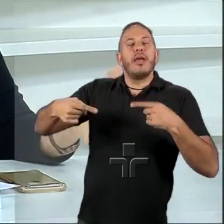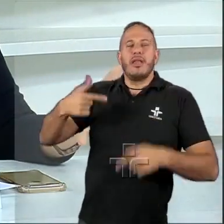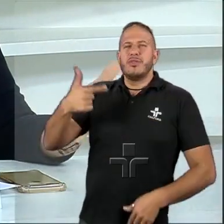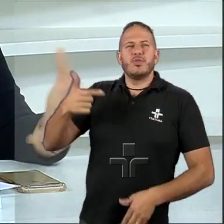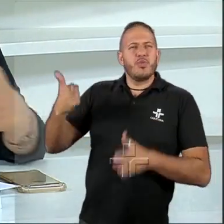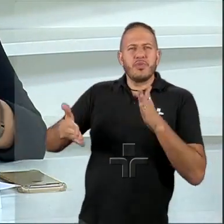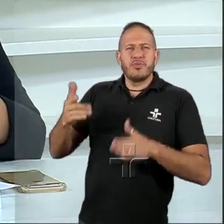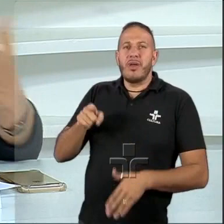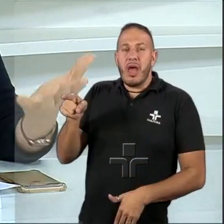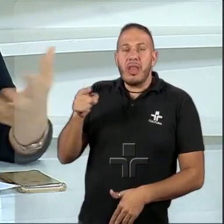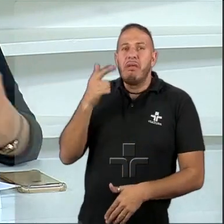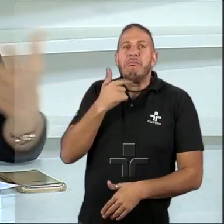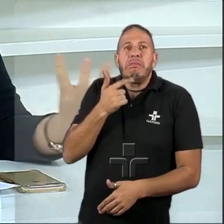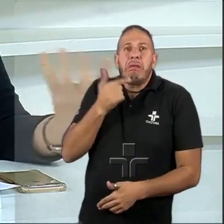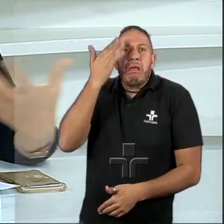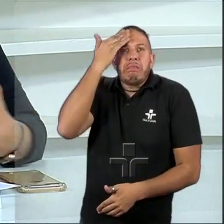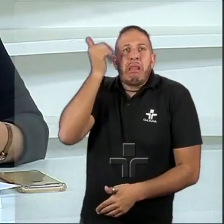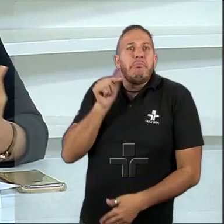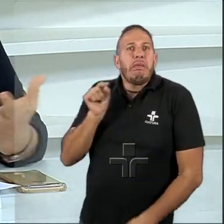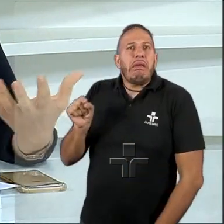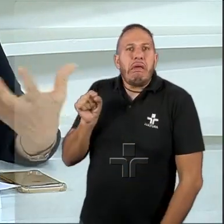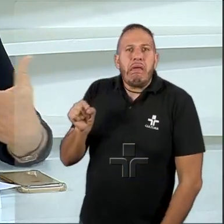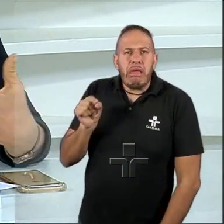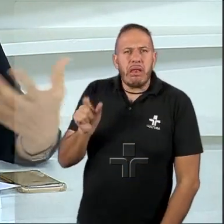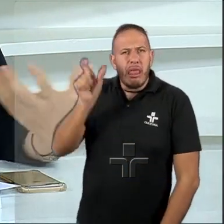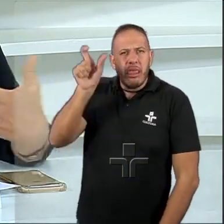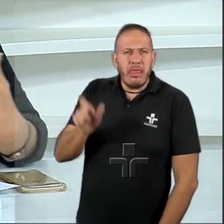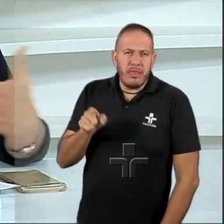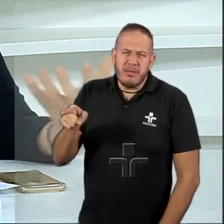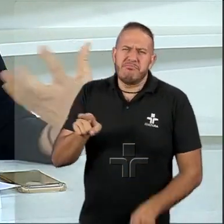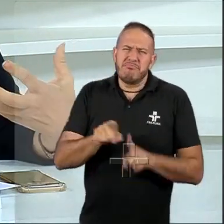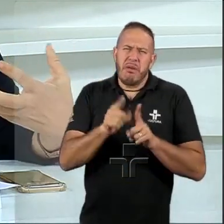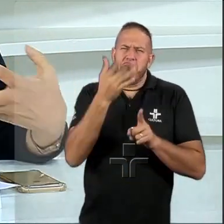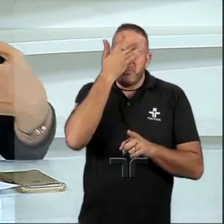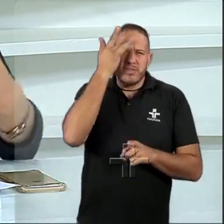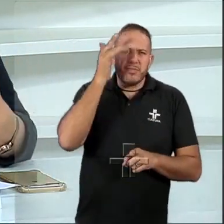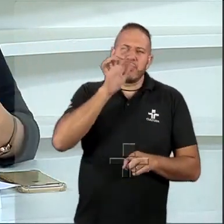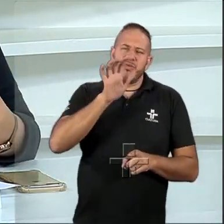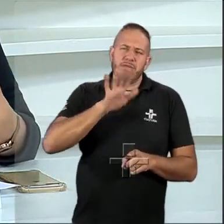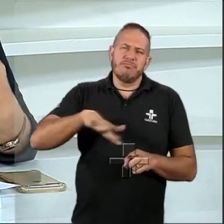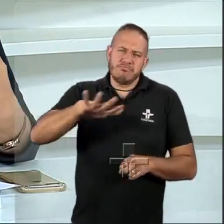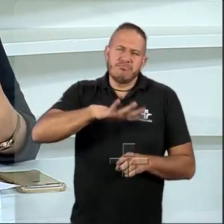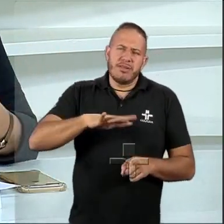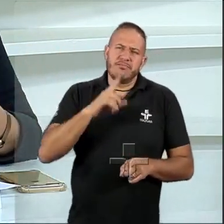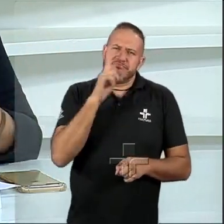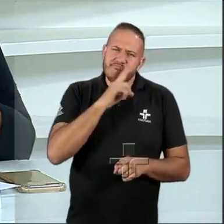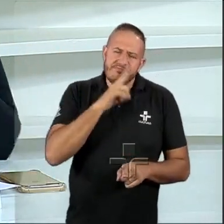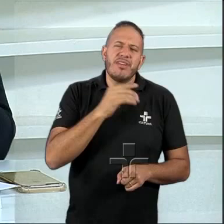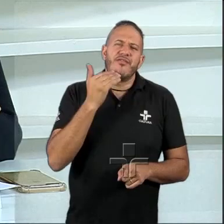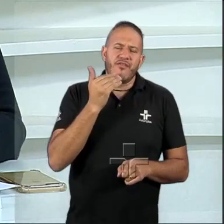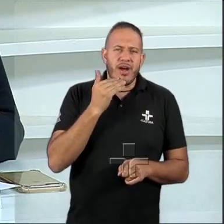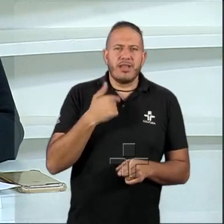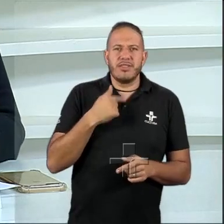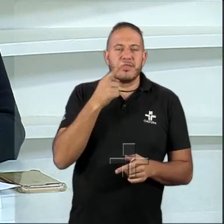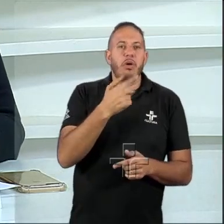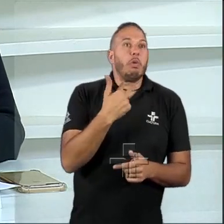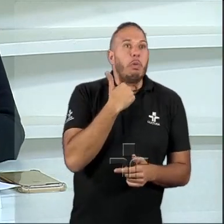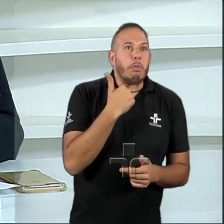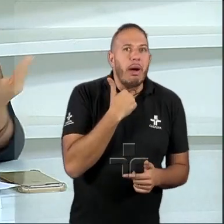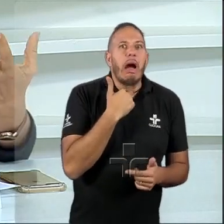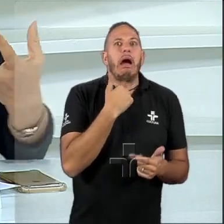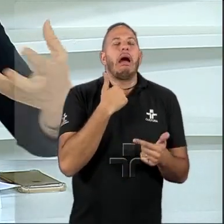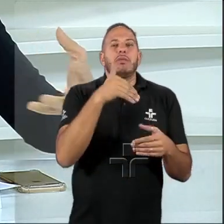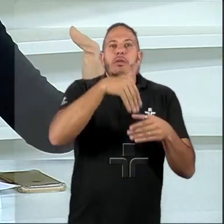absoluto desconhecido também em grande parte por falha nossa de estarmos muito ocupados com a